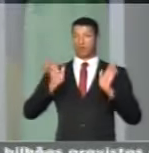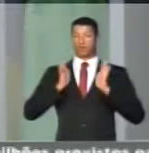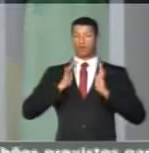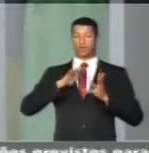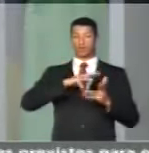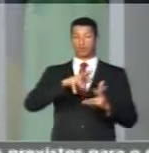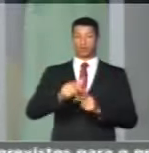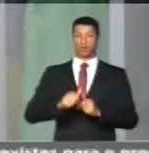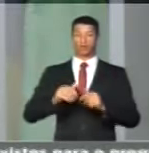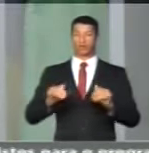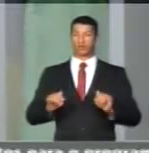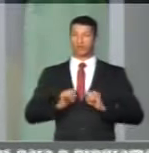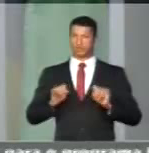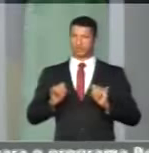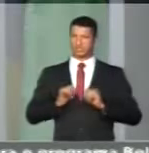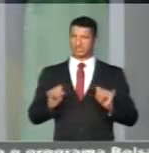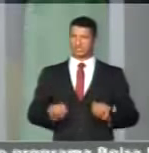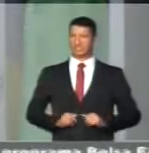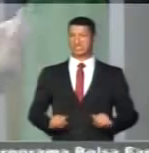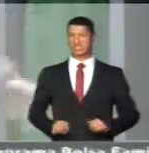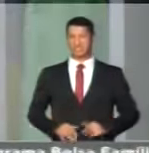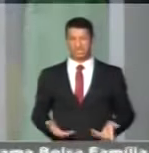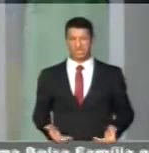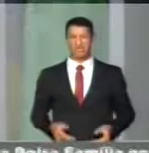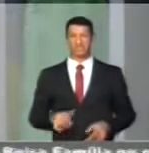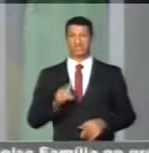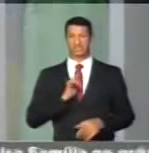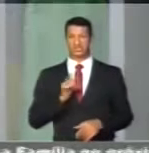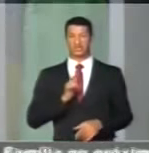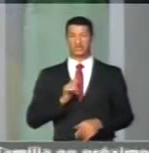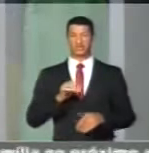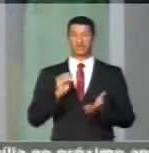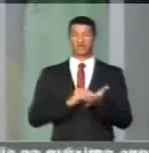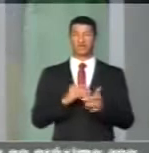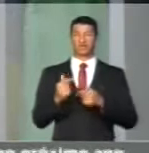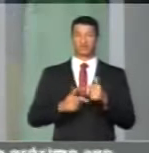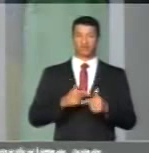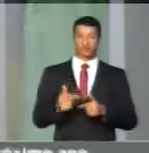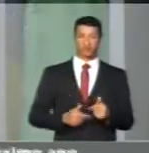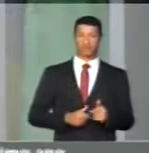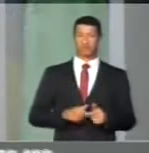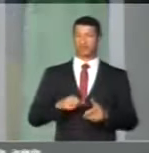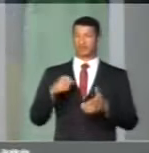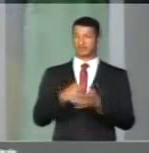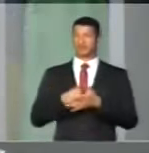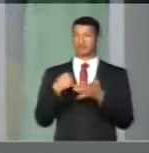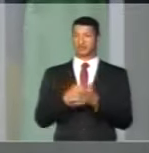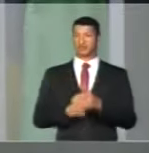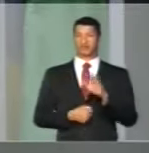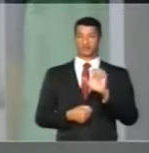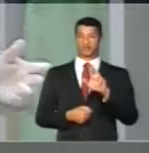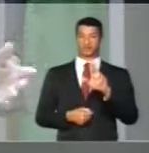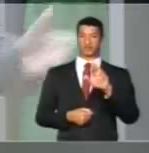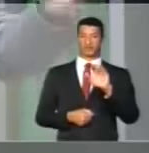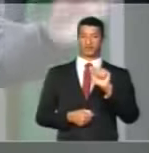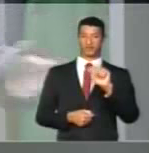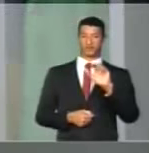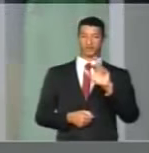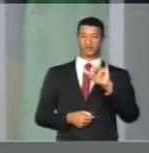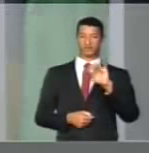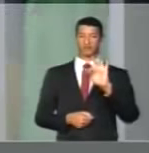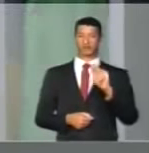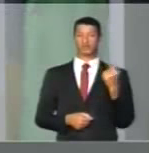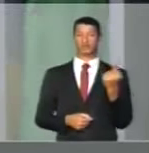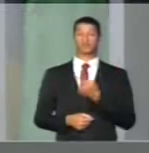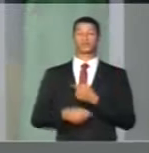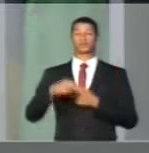mundo, está passando por tantas dificuldades, está passando pelo desemprego, está sendo enfrentado pela carestia e, ao mesmo tempo, nós